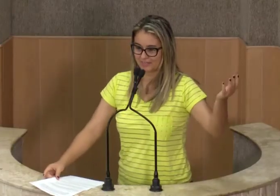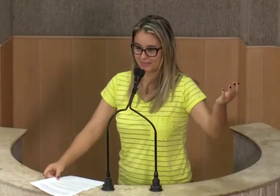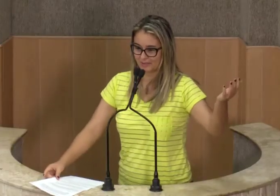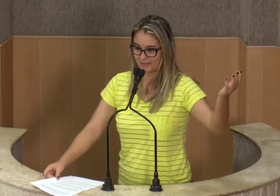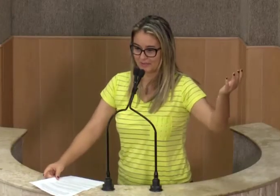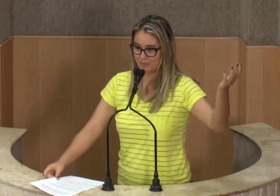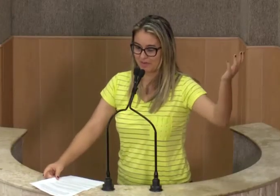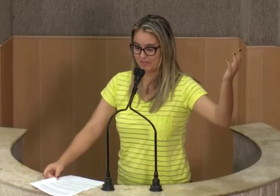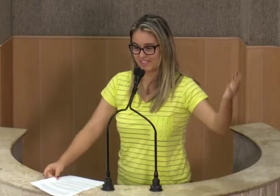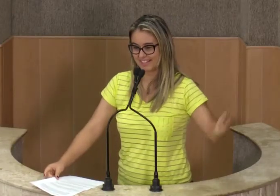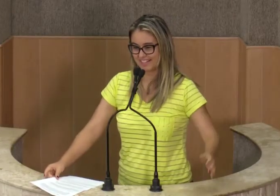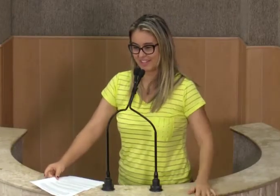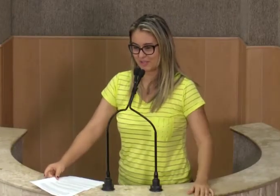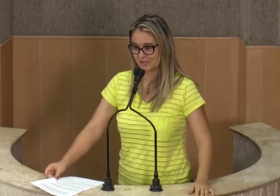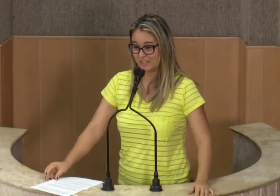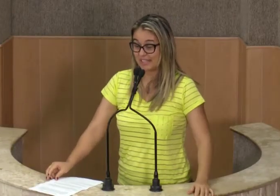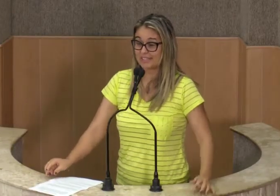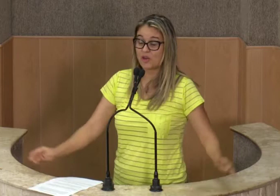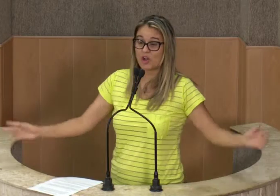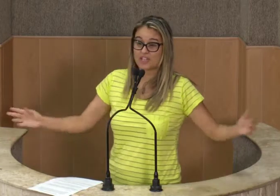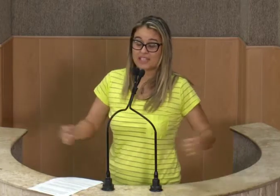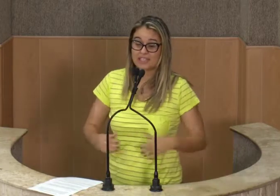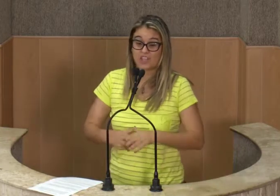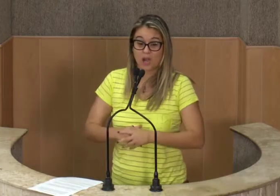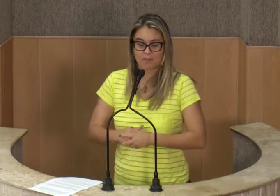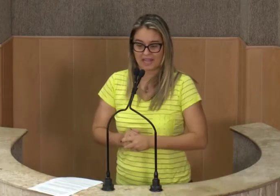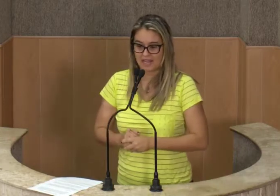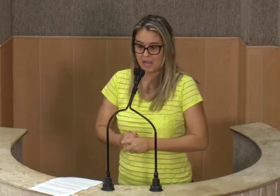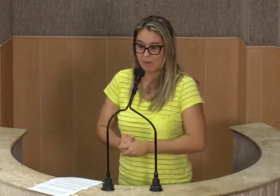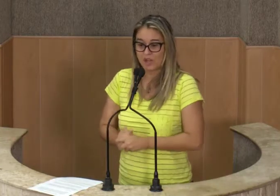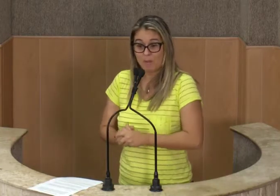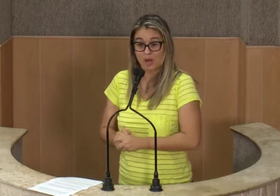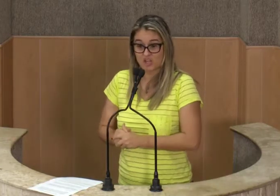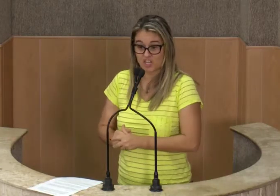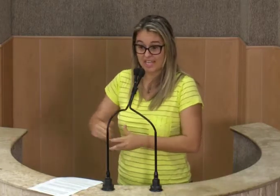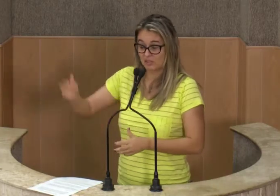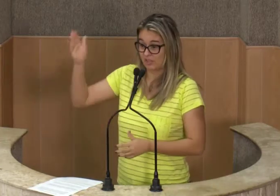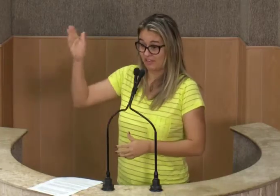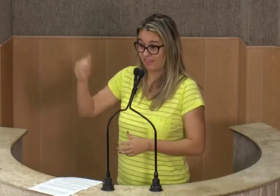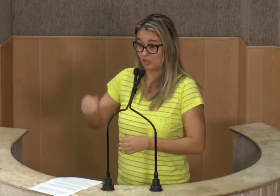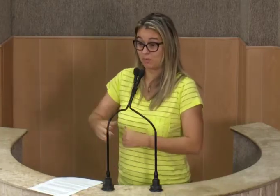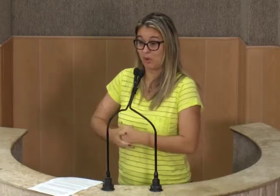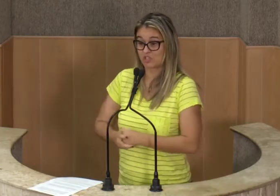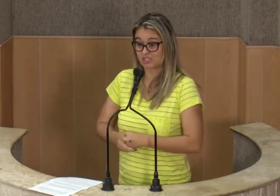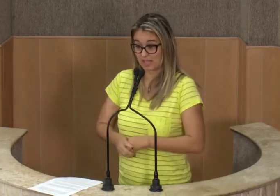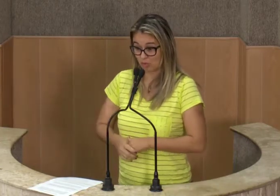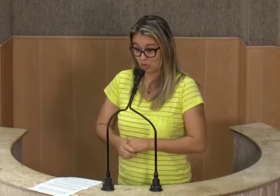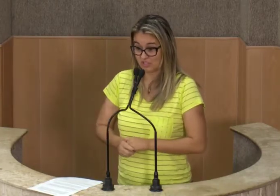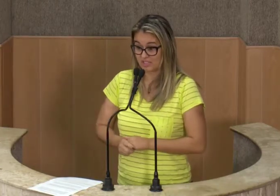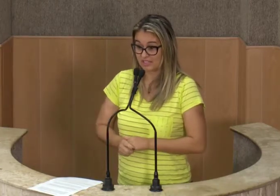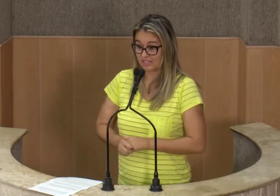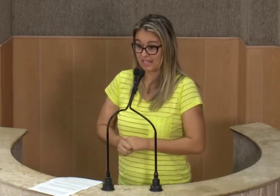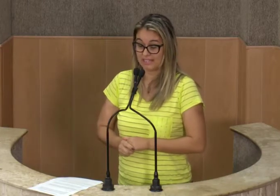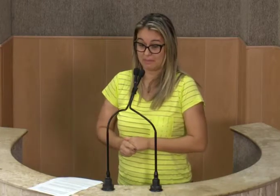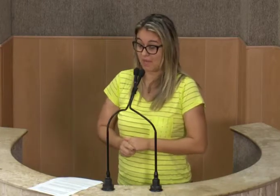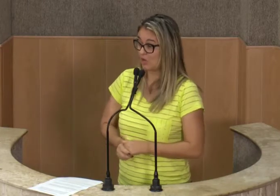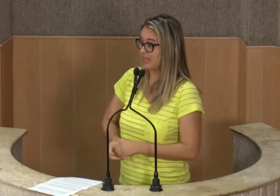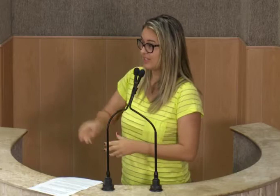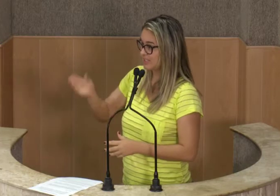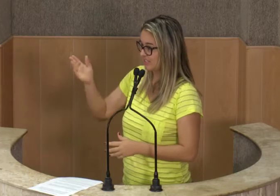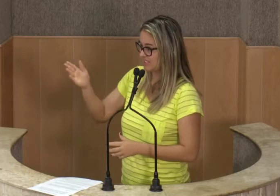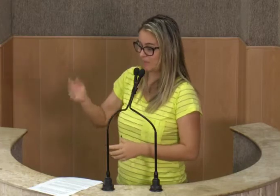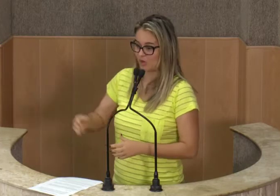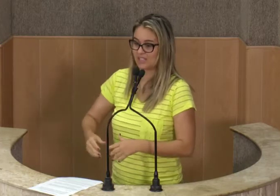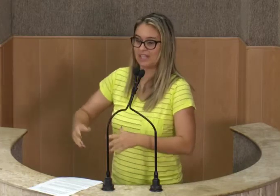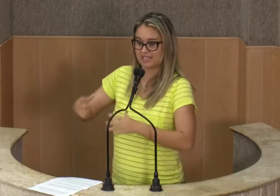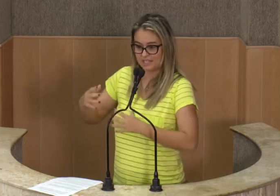palavras do nosso senhor prefeito de Aracaju. Então hoje é dia de cobrar, porque o projeto que ele falou do posto de saúde, né, animal, que